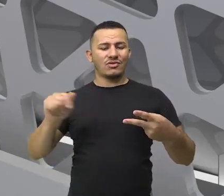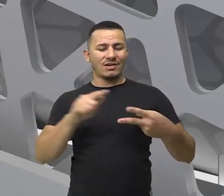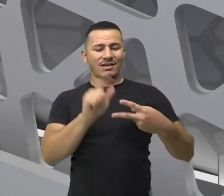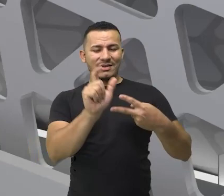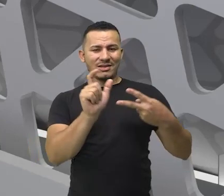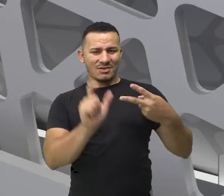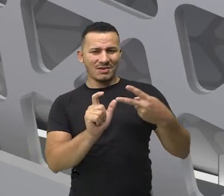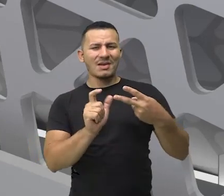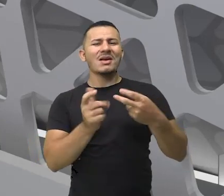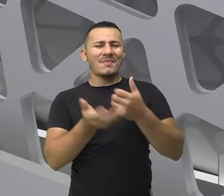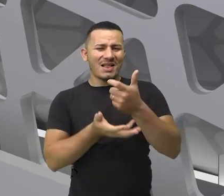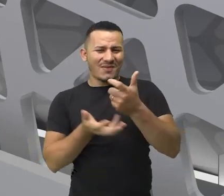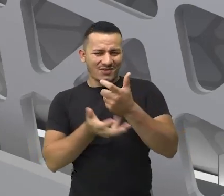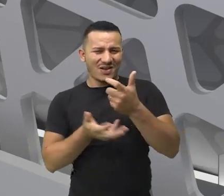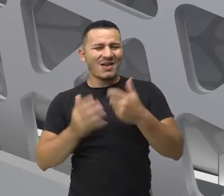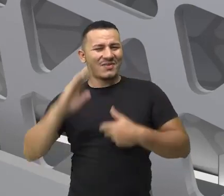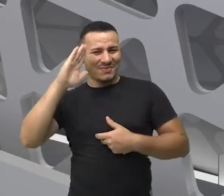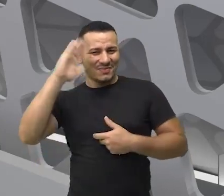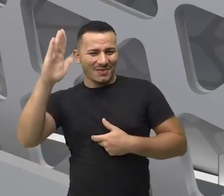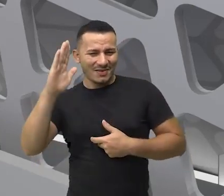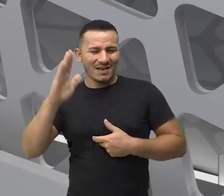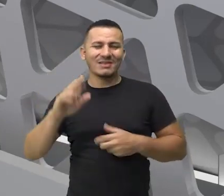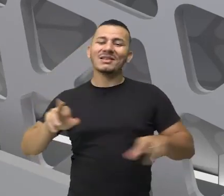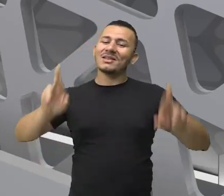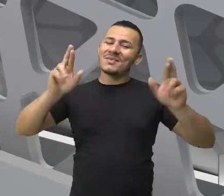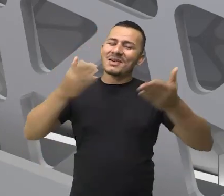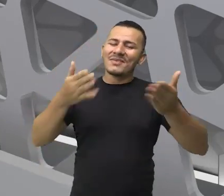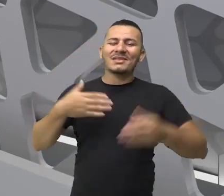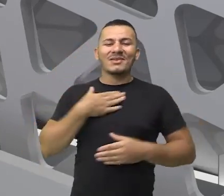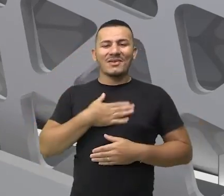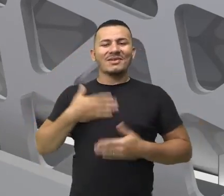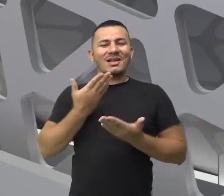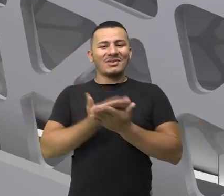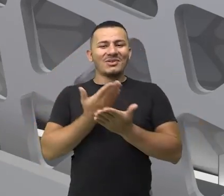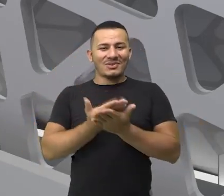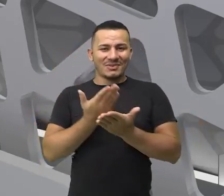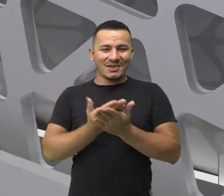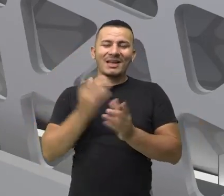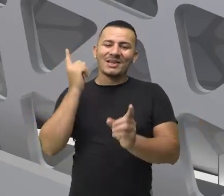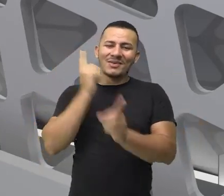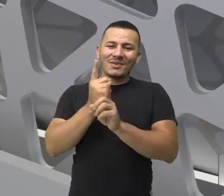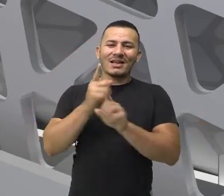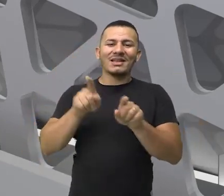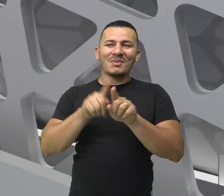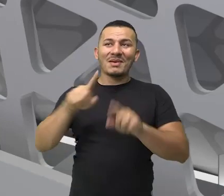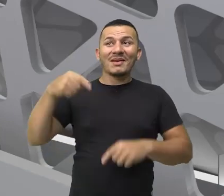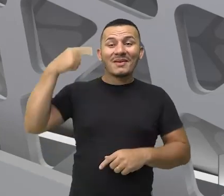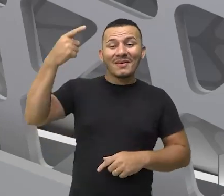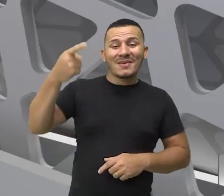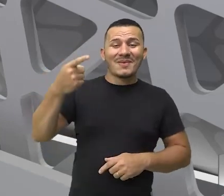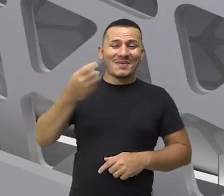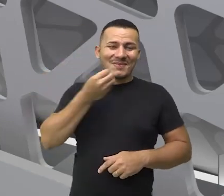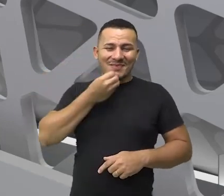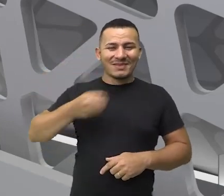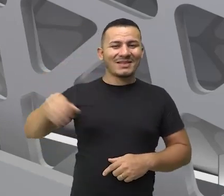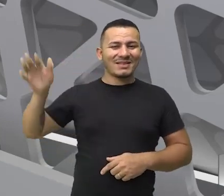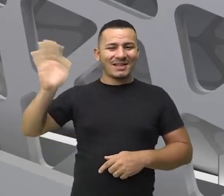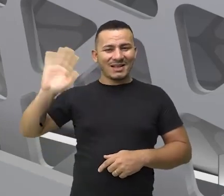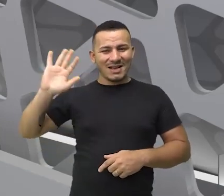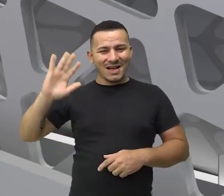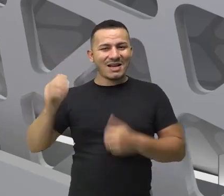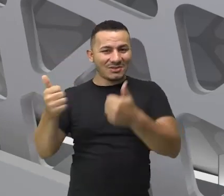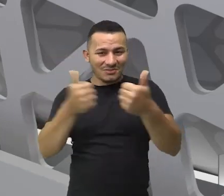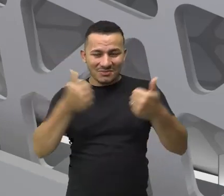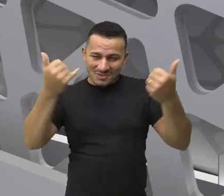hoje sobre simetria. Espero que vocês tenham gostado e vamos nos ver em um outro breve